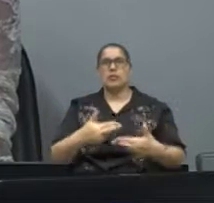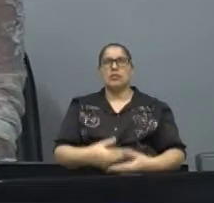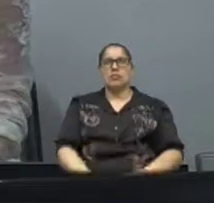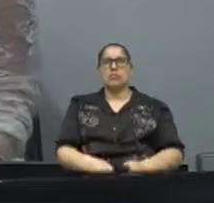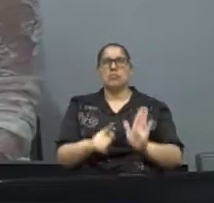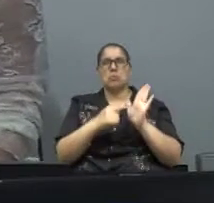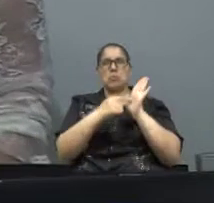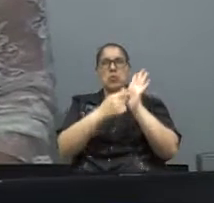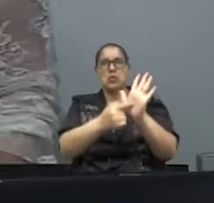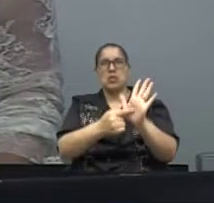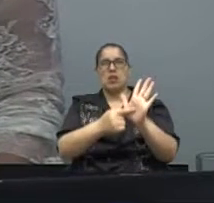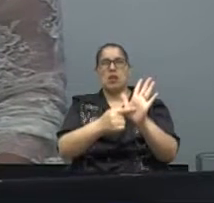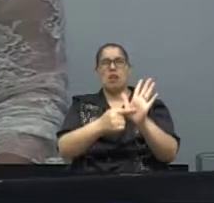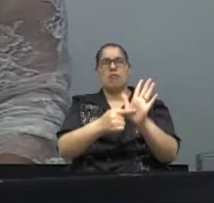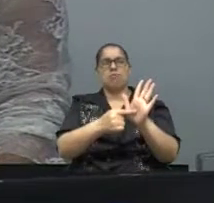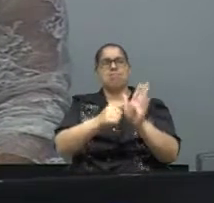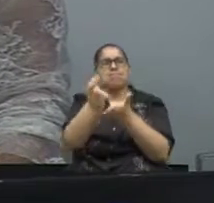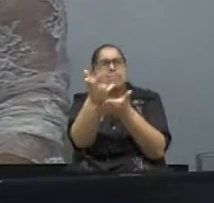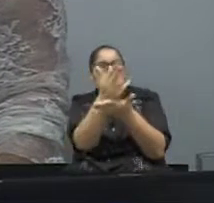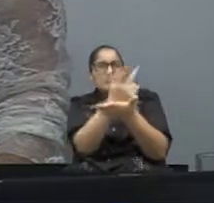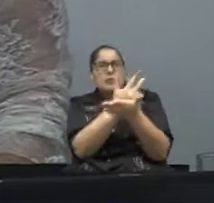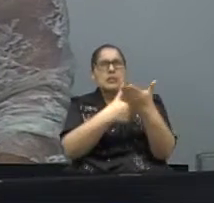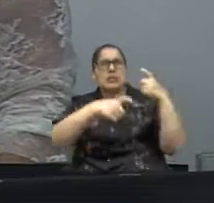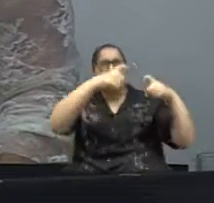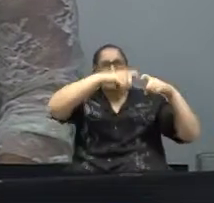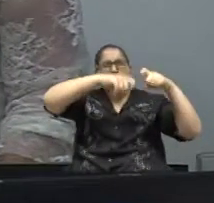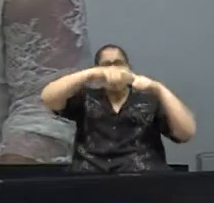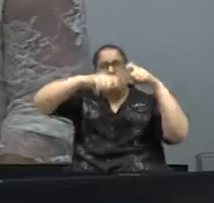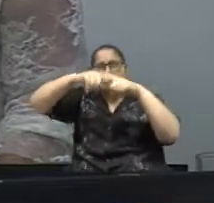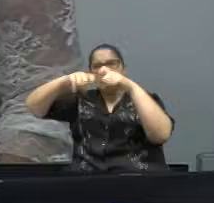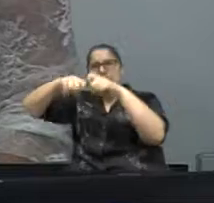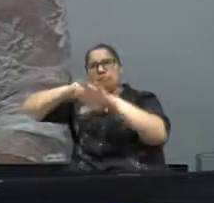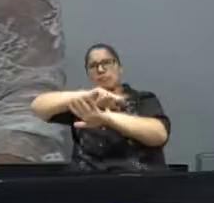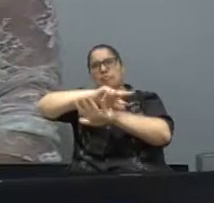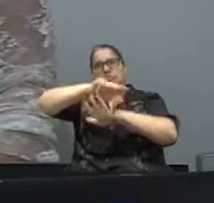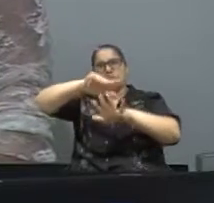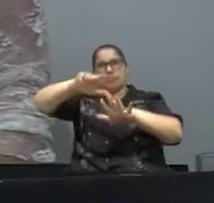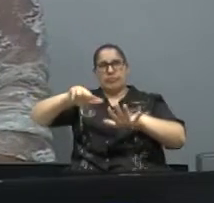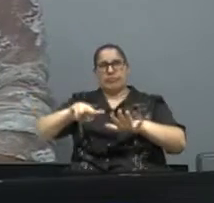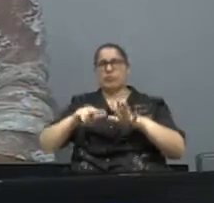Isso para nós, todos aqui têm, para a maioria dos vereadores,